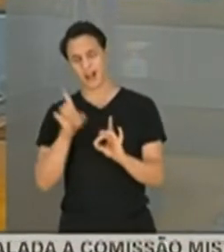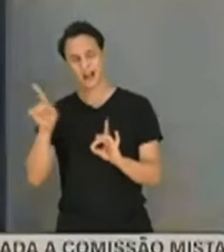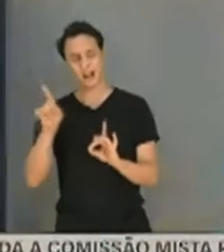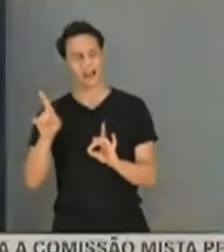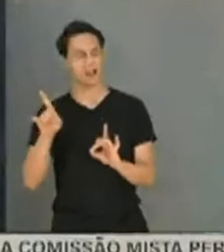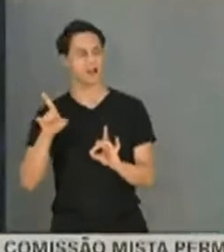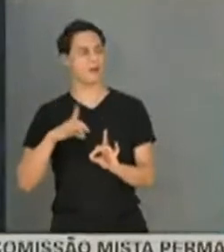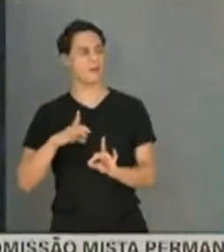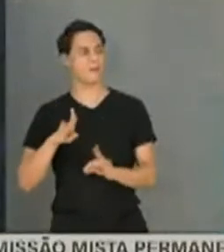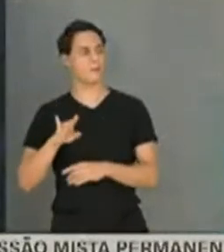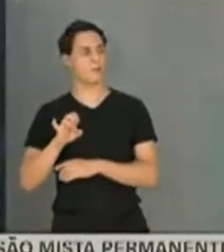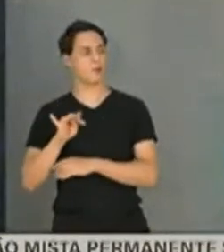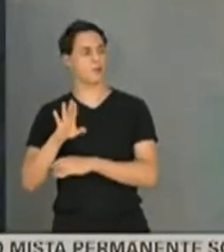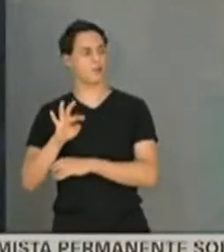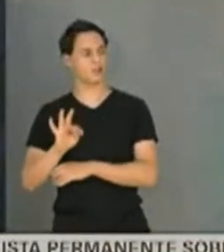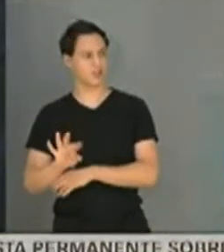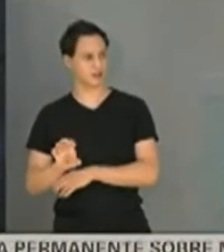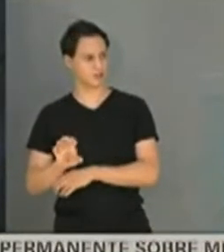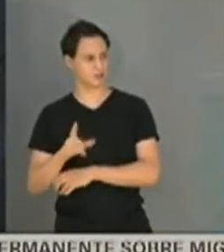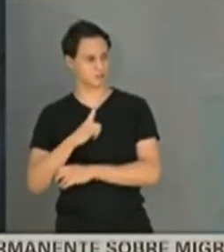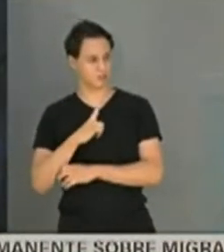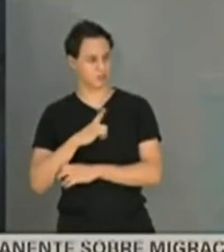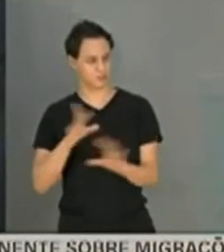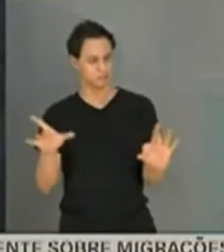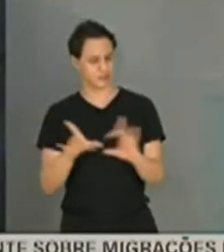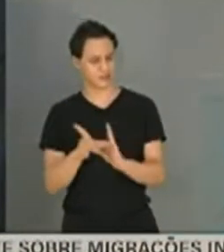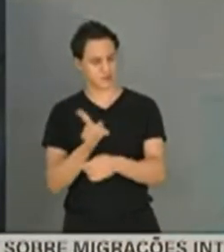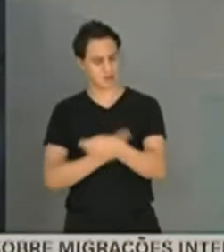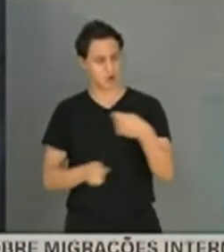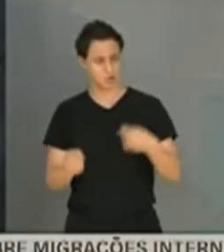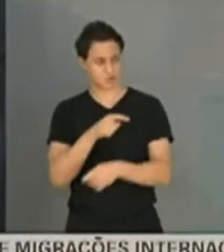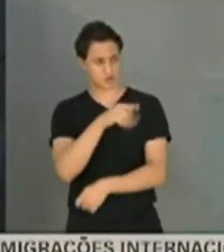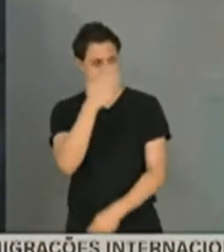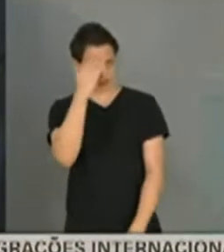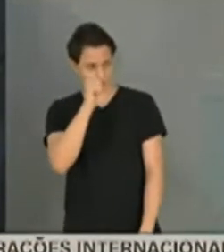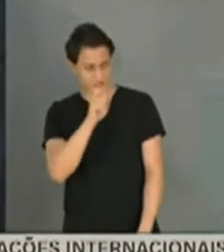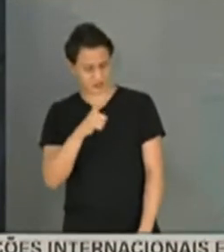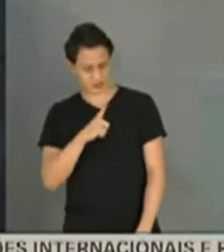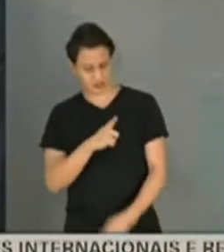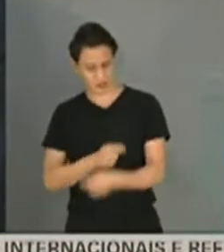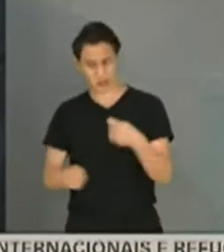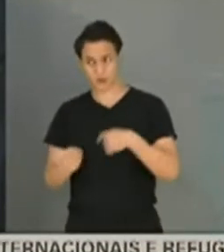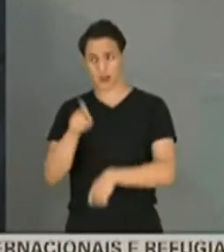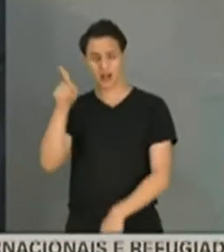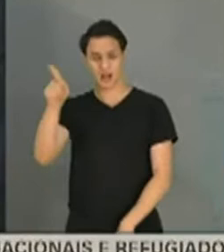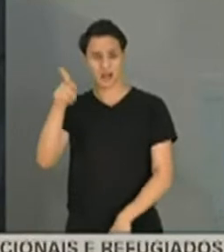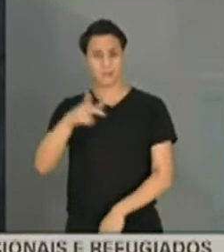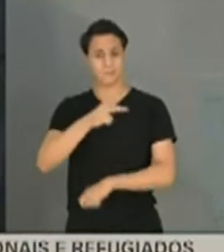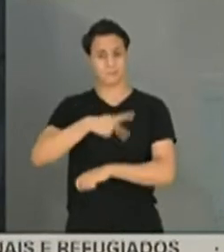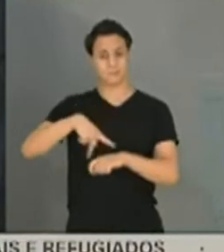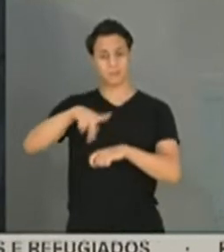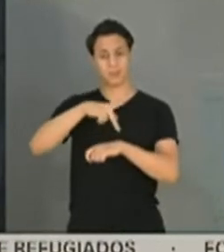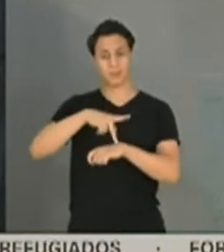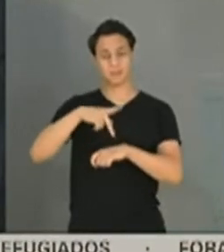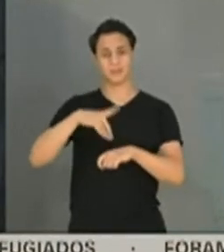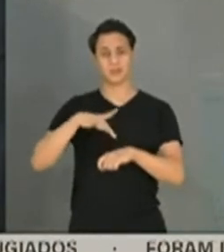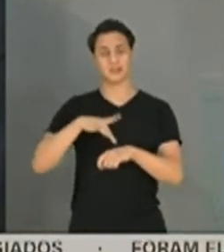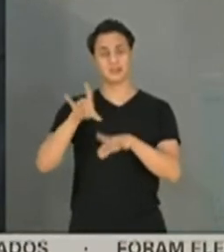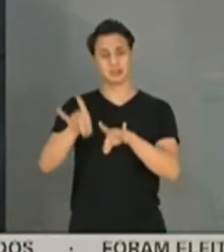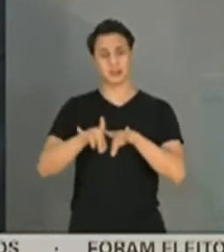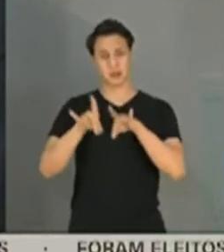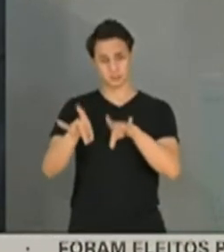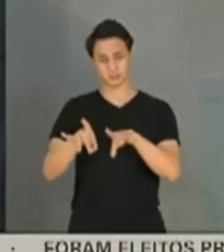Biotech? O FIBBank tem negócio, o senhor tem conhecimento se ele tem negócio em Singapura? A carta de